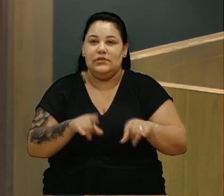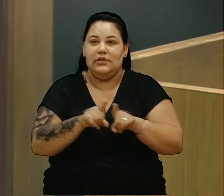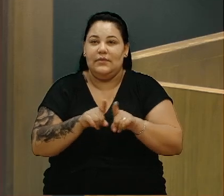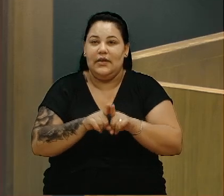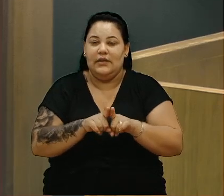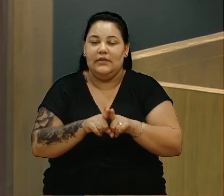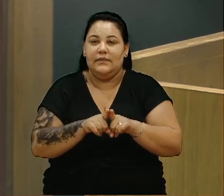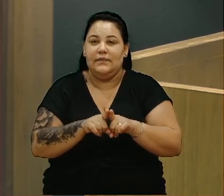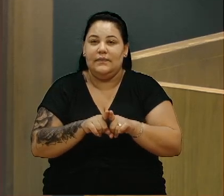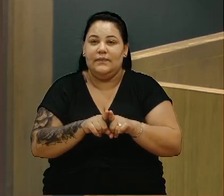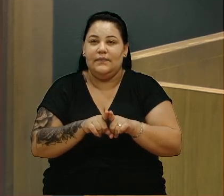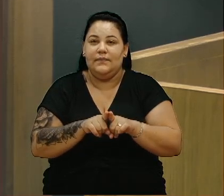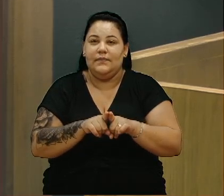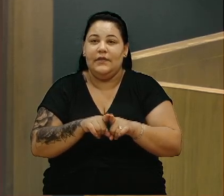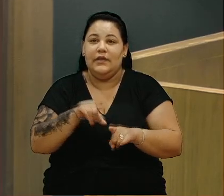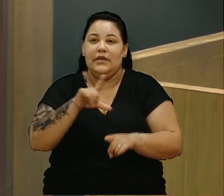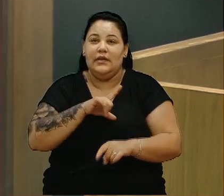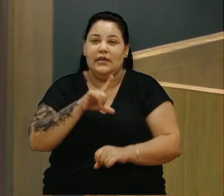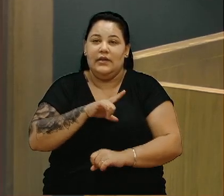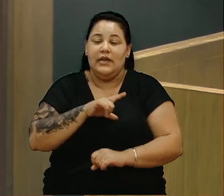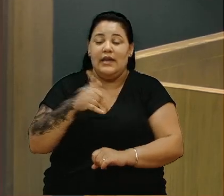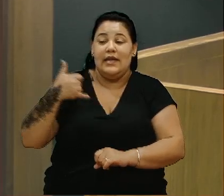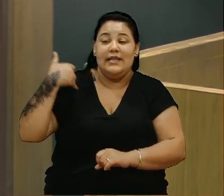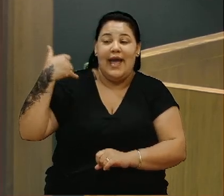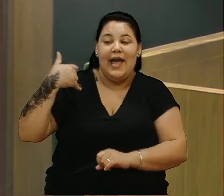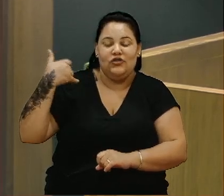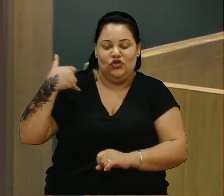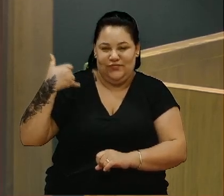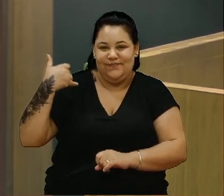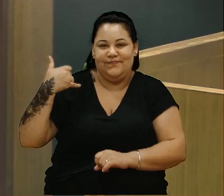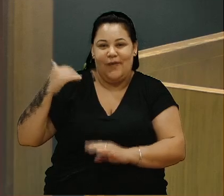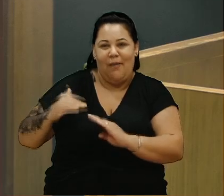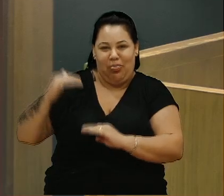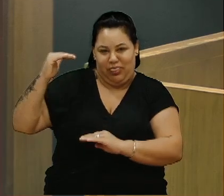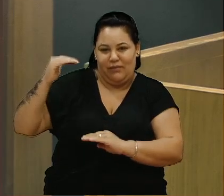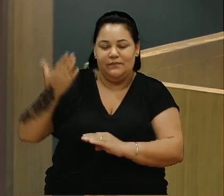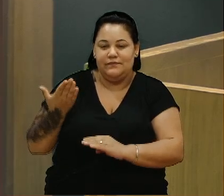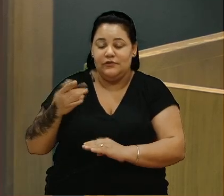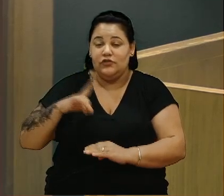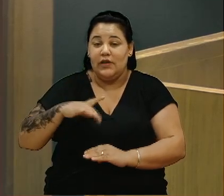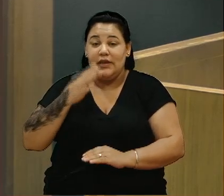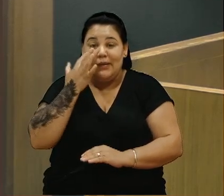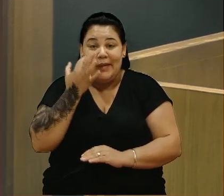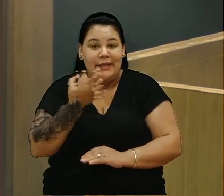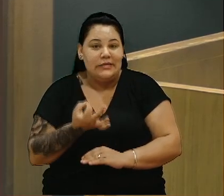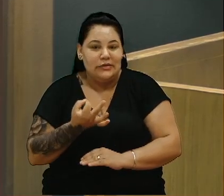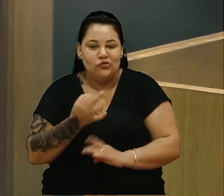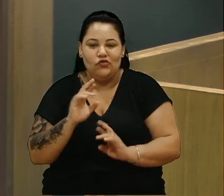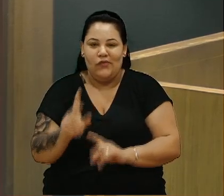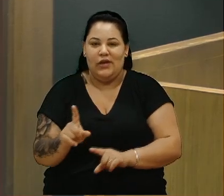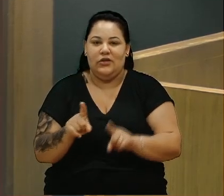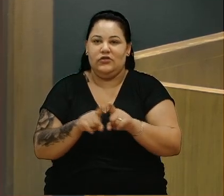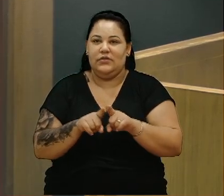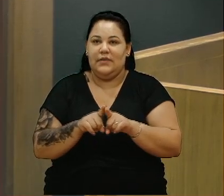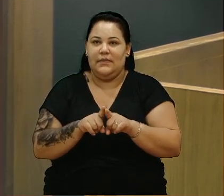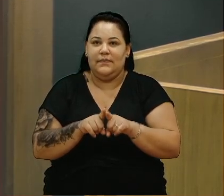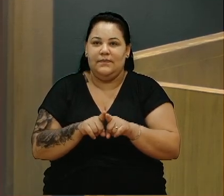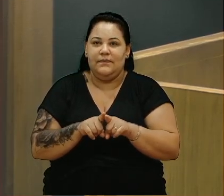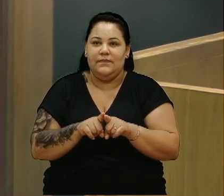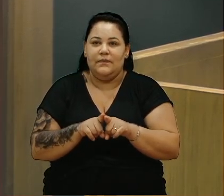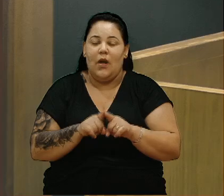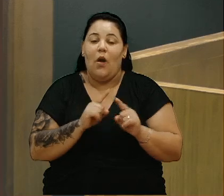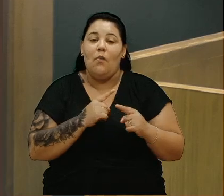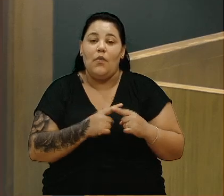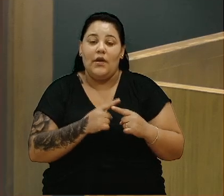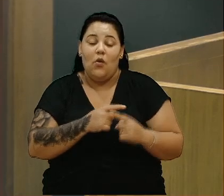distorção, idade, escolaridade. Então, aqui nós vamos ter um olhar diferenciado para aquele aluno